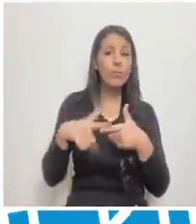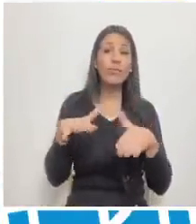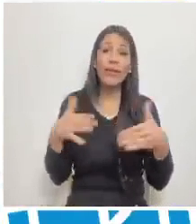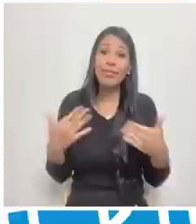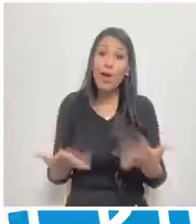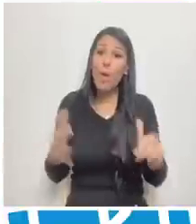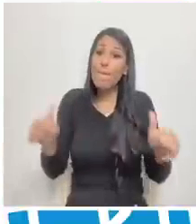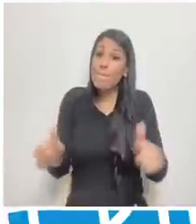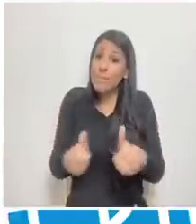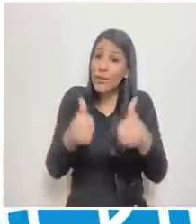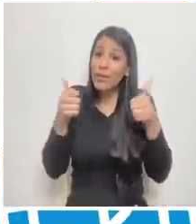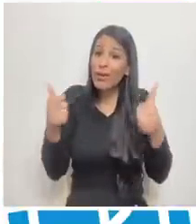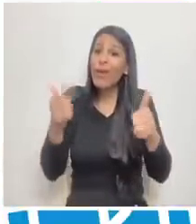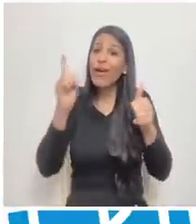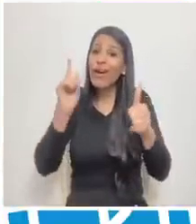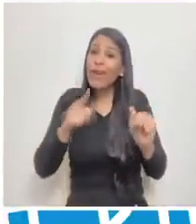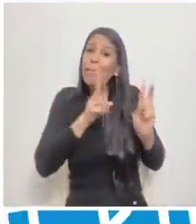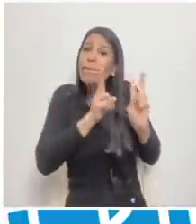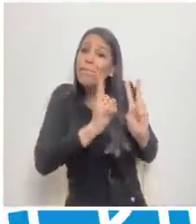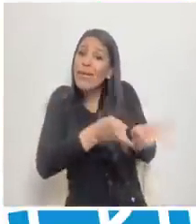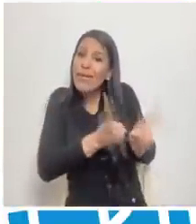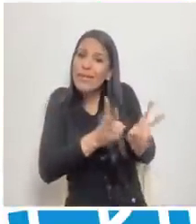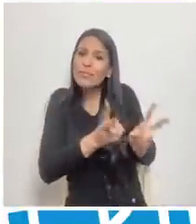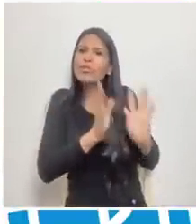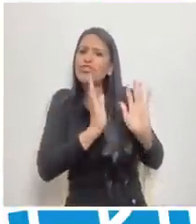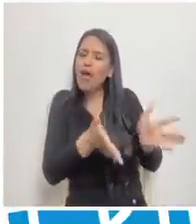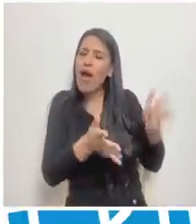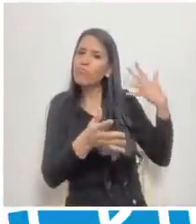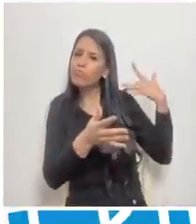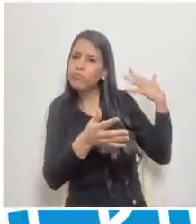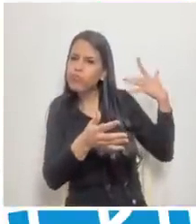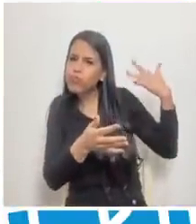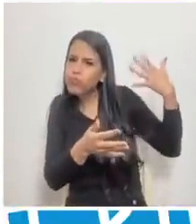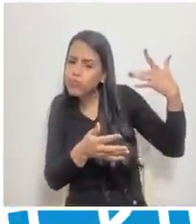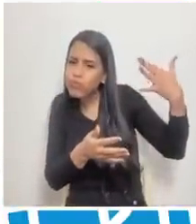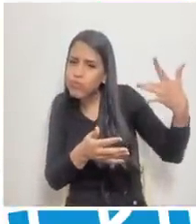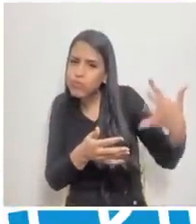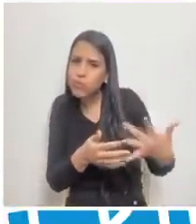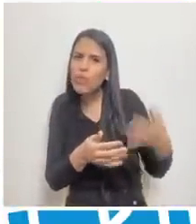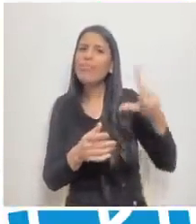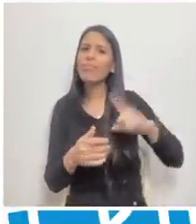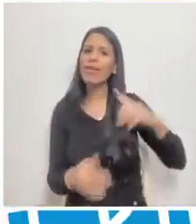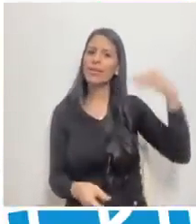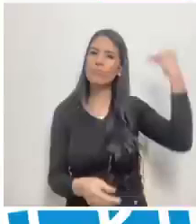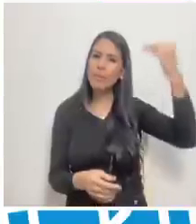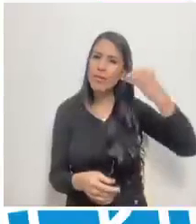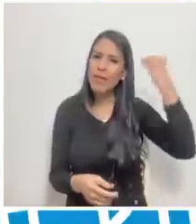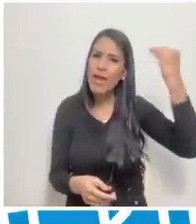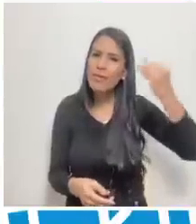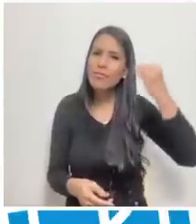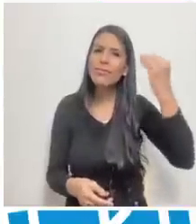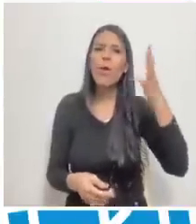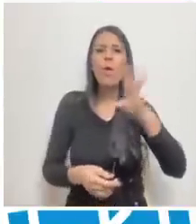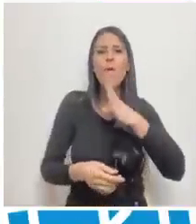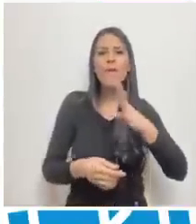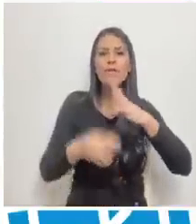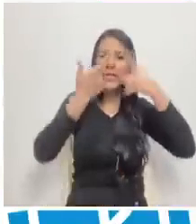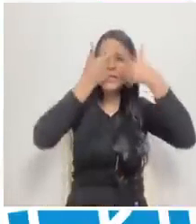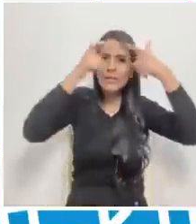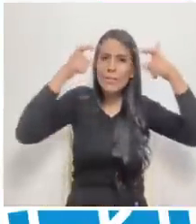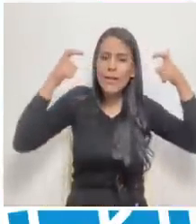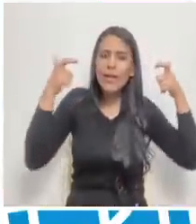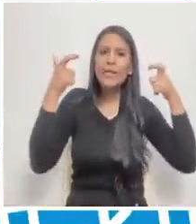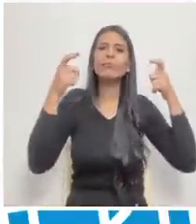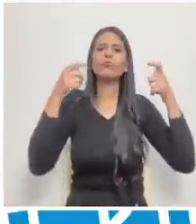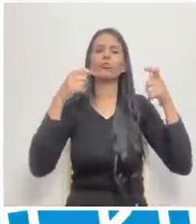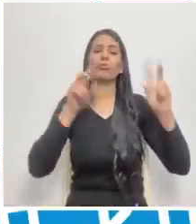se manter essas instituições que, historicamente, detêm esse know-how específico em avaliação educacional,